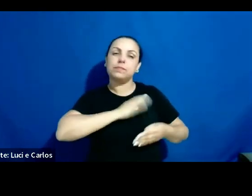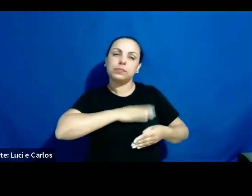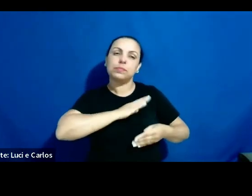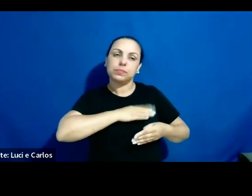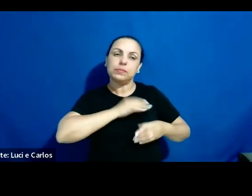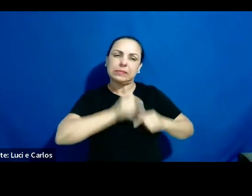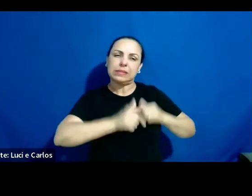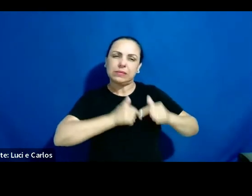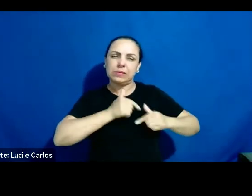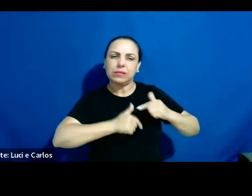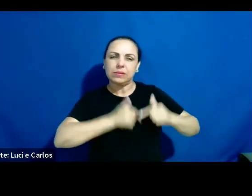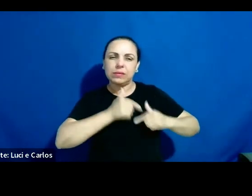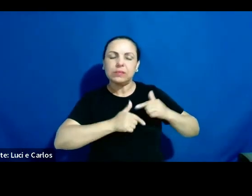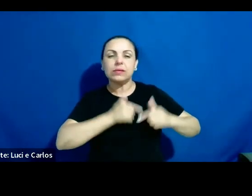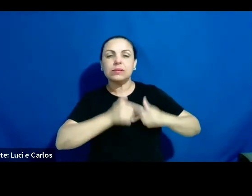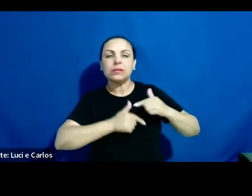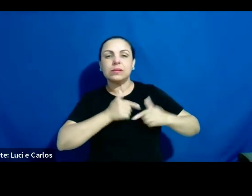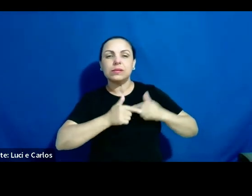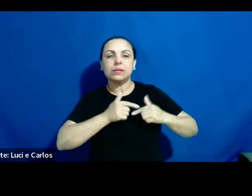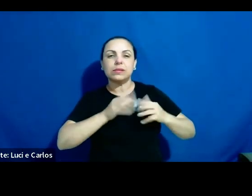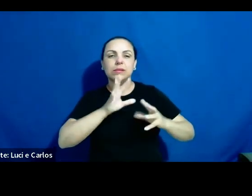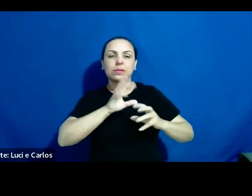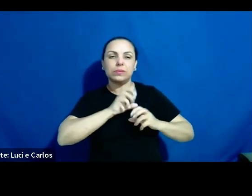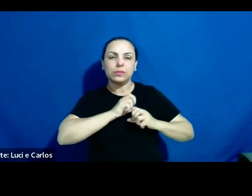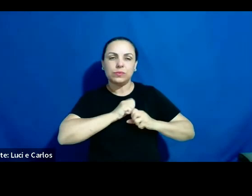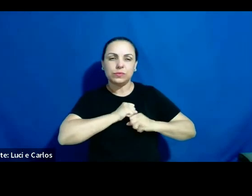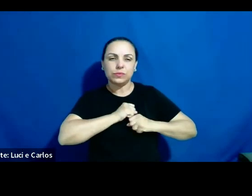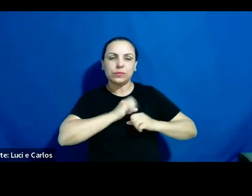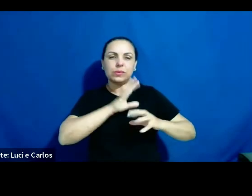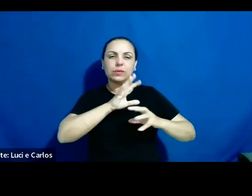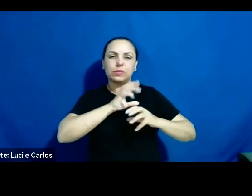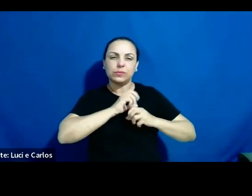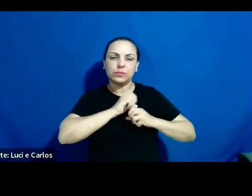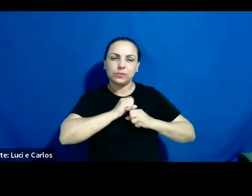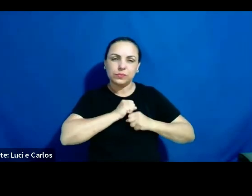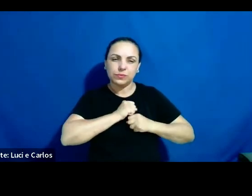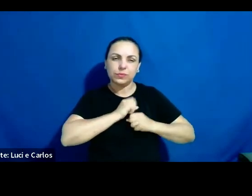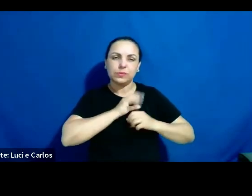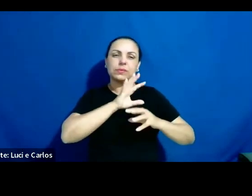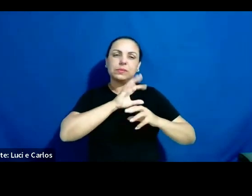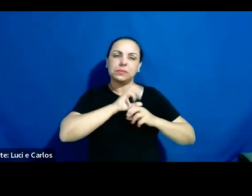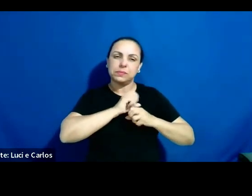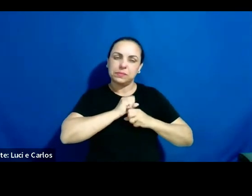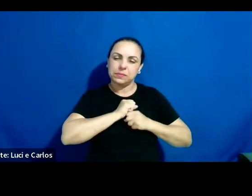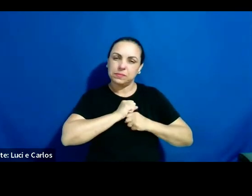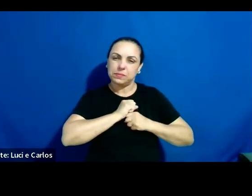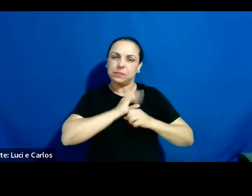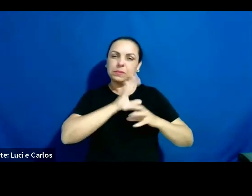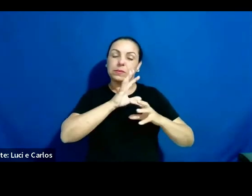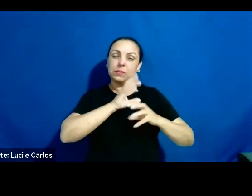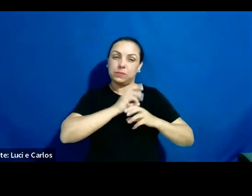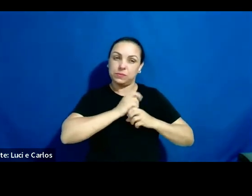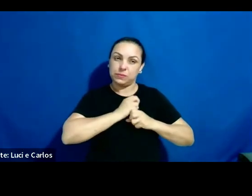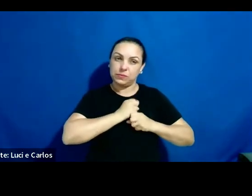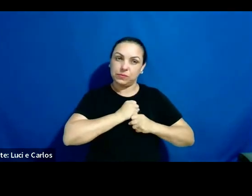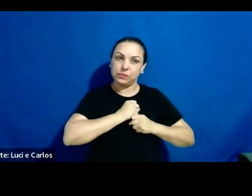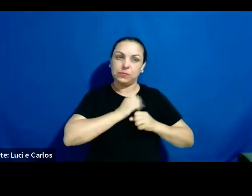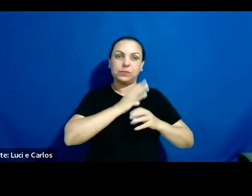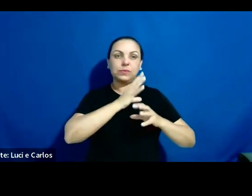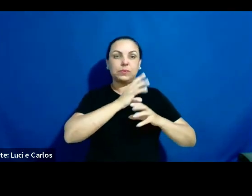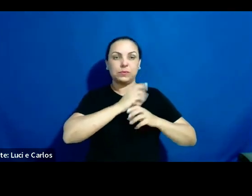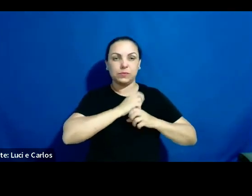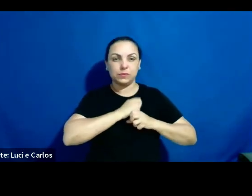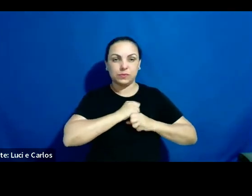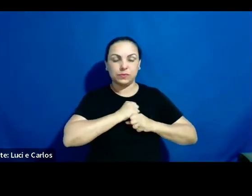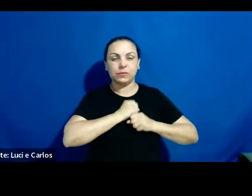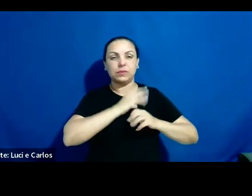possuem capacidade de concentração. Só elas têm essa capacidade. E ao se contraírem, né, elas provocam